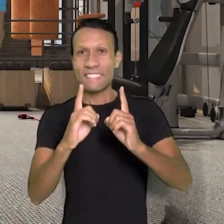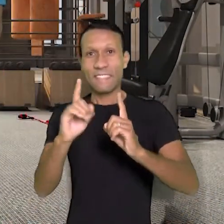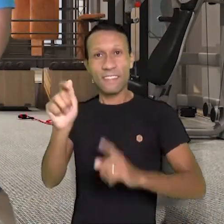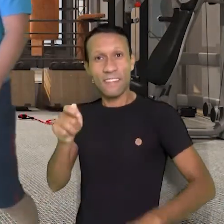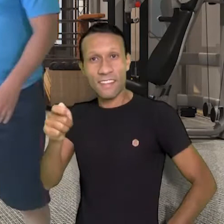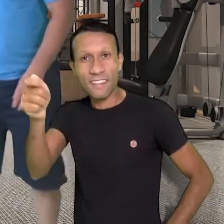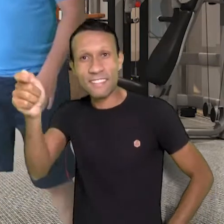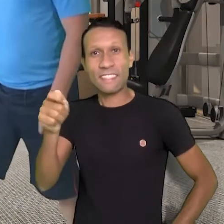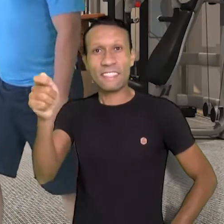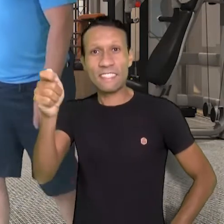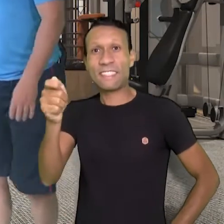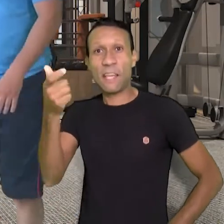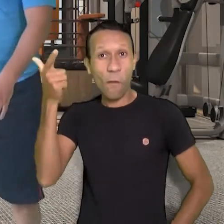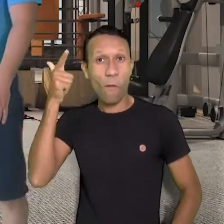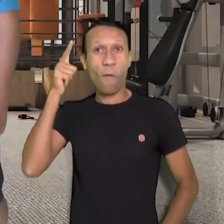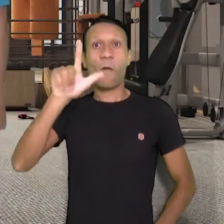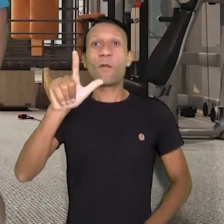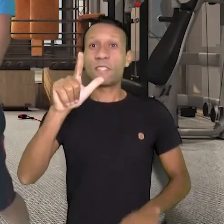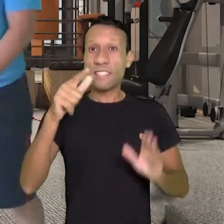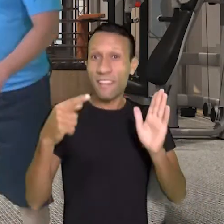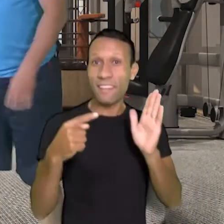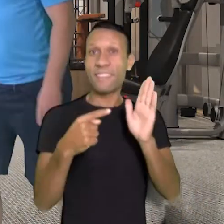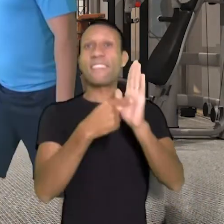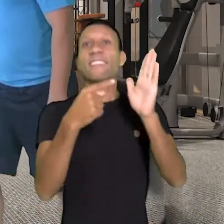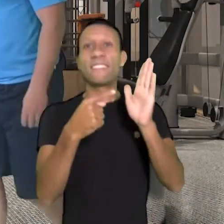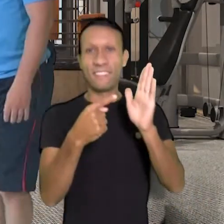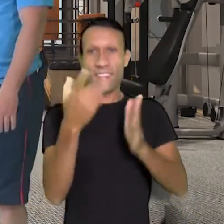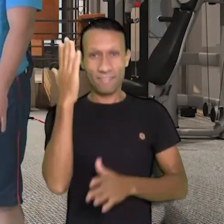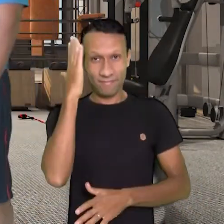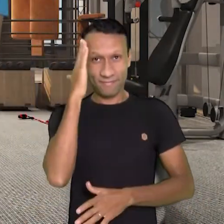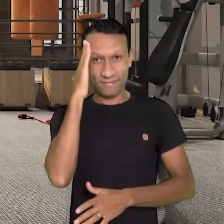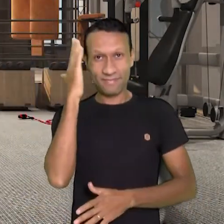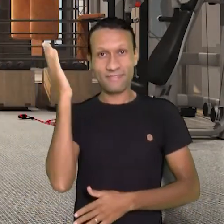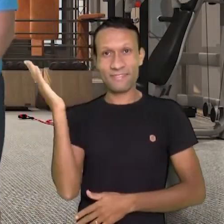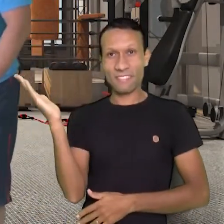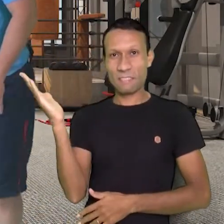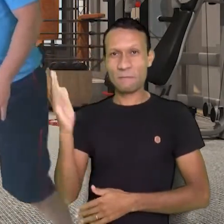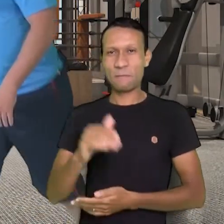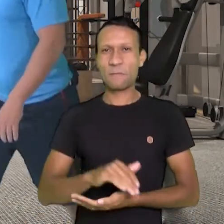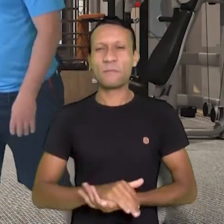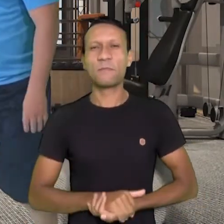atividade certo e eu tento acertar os círculos